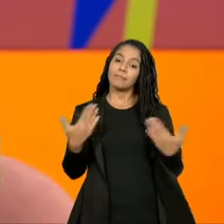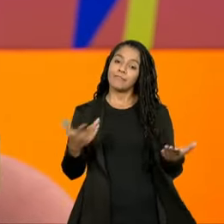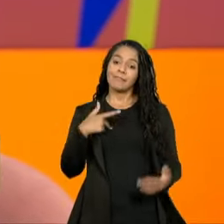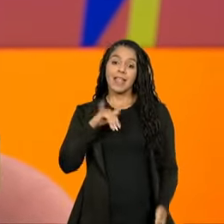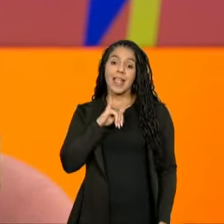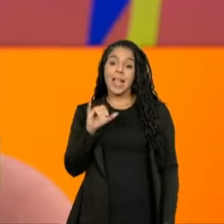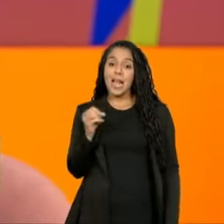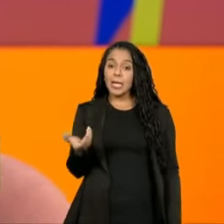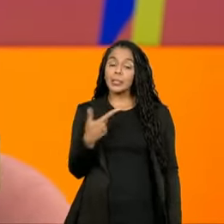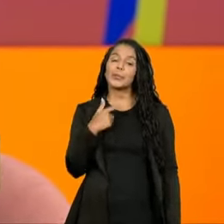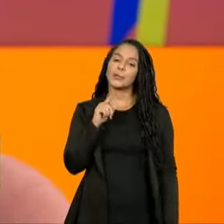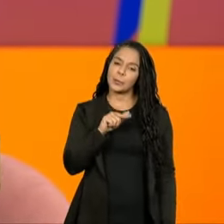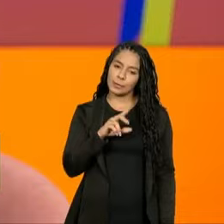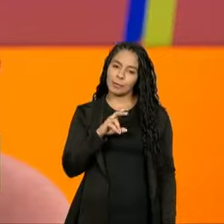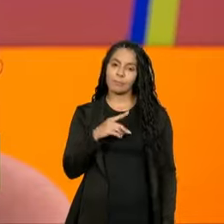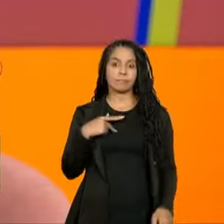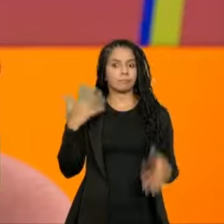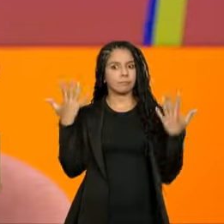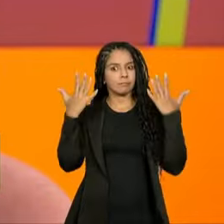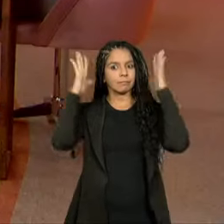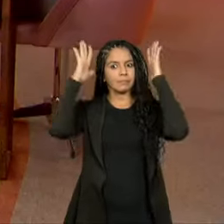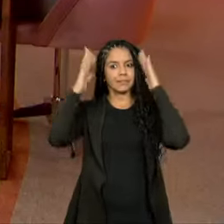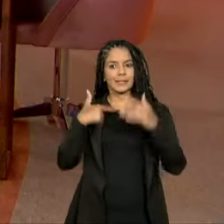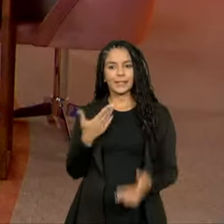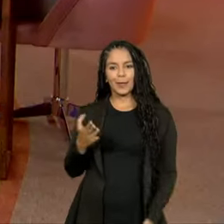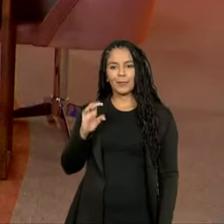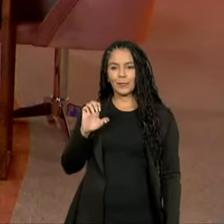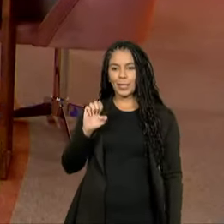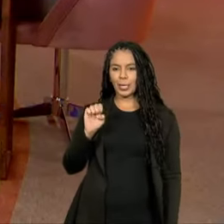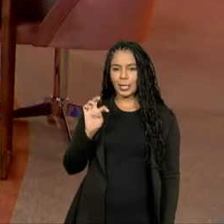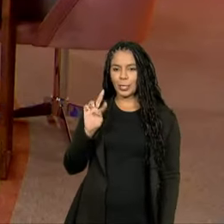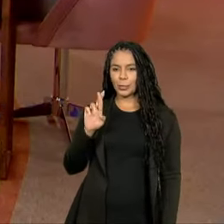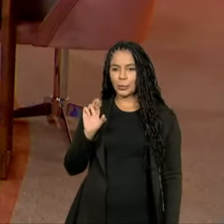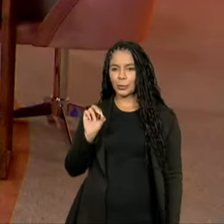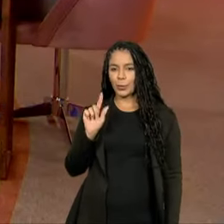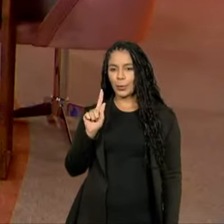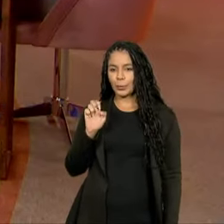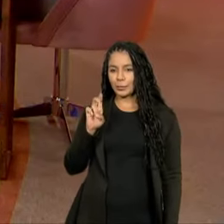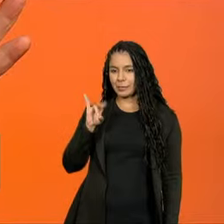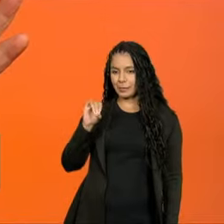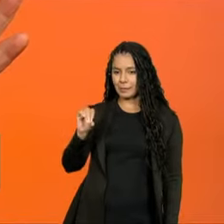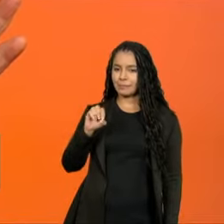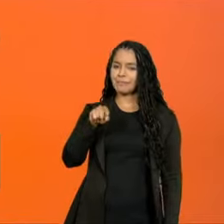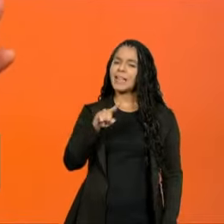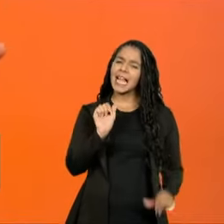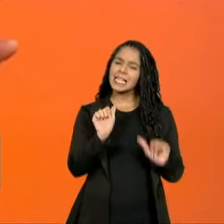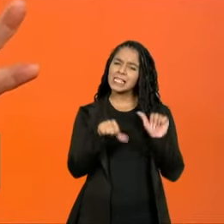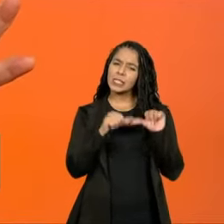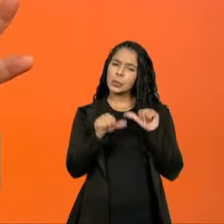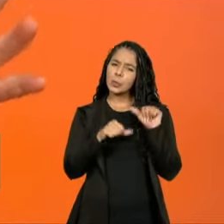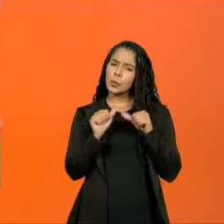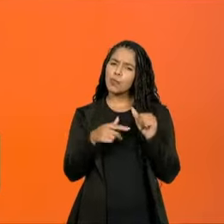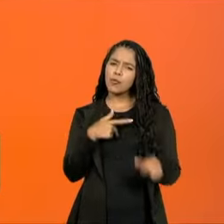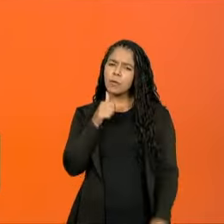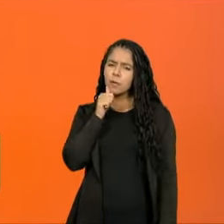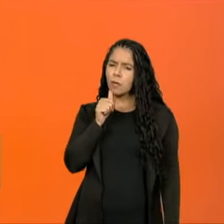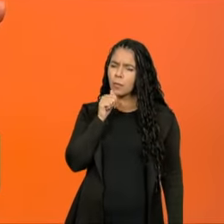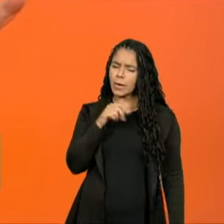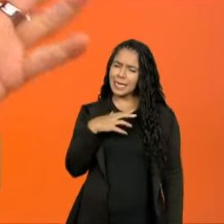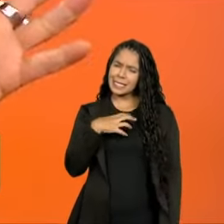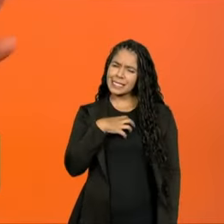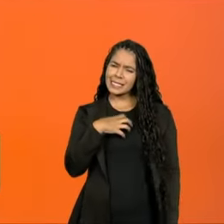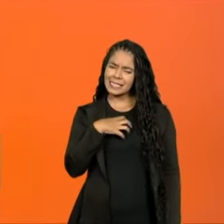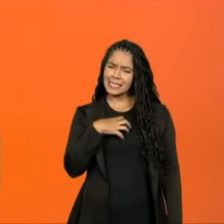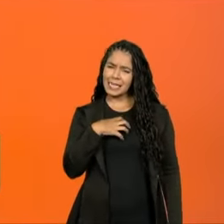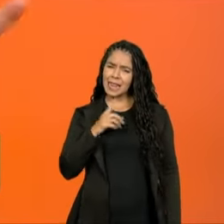é isso. E vai Salva o estrogênio. Vai ter que você falar. Essas alterações que as mulheres sentem